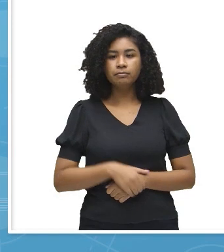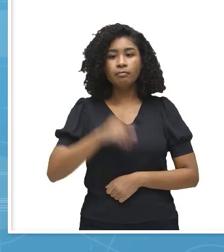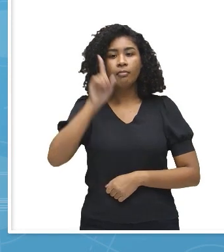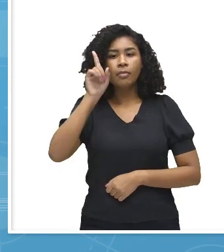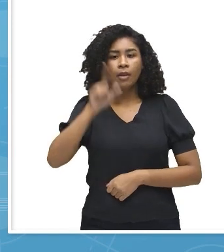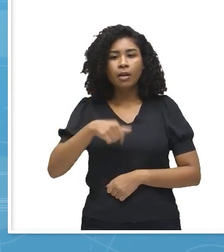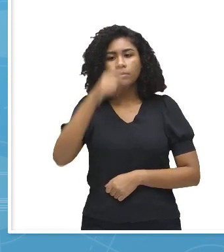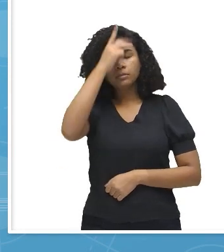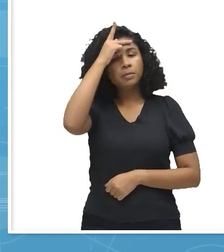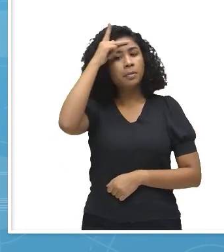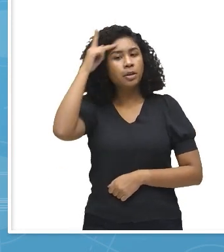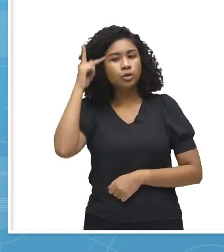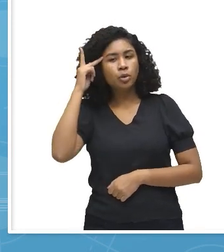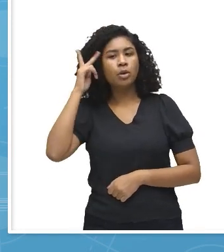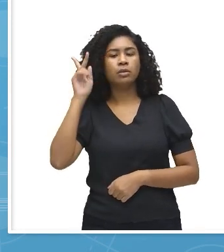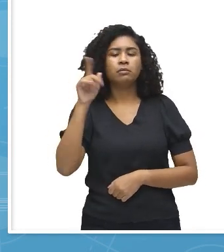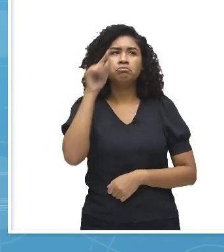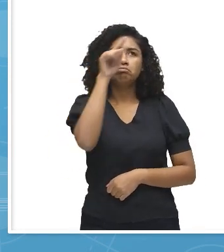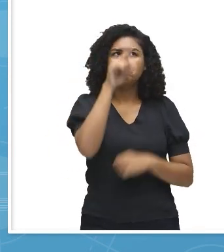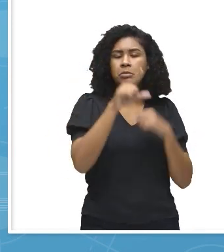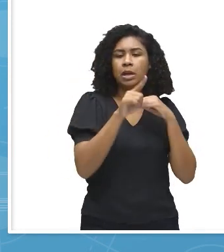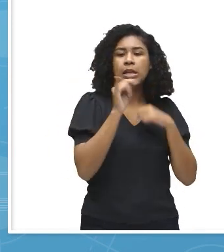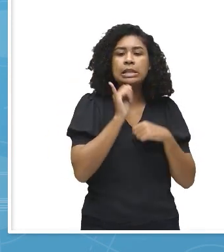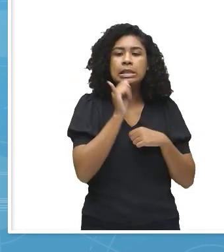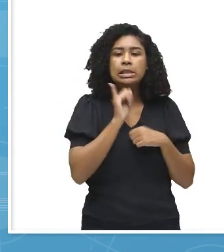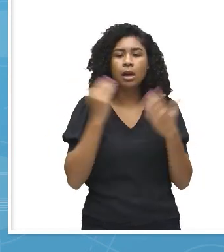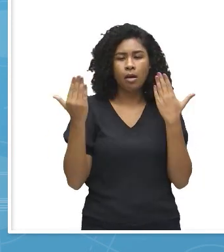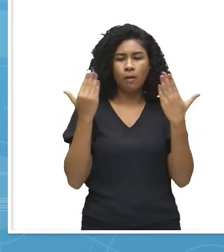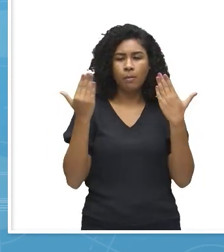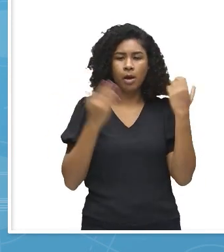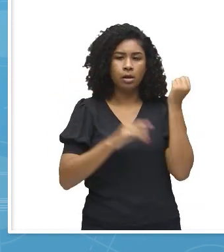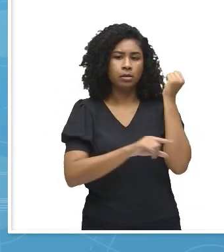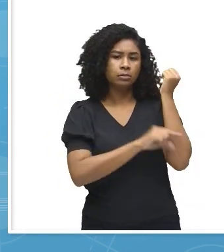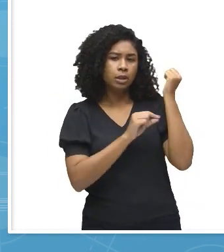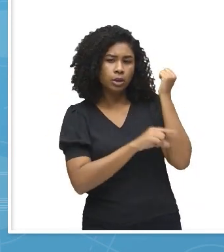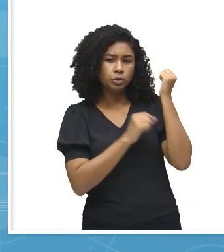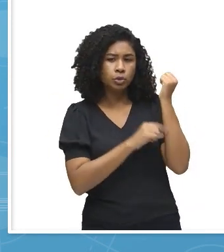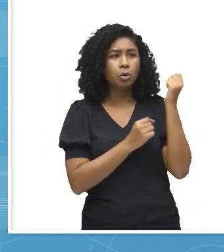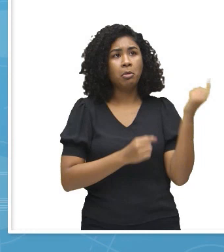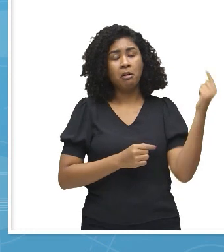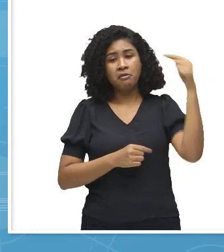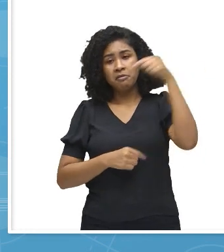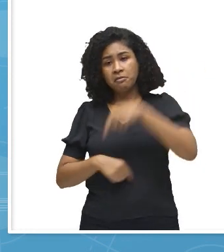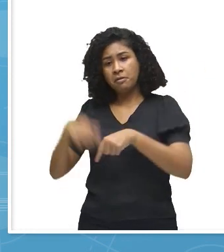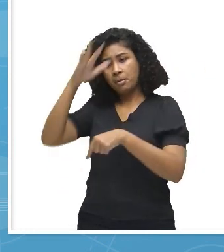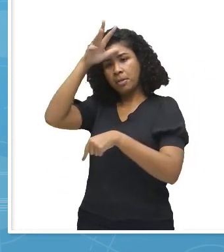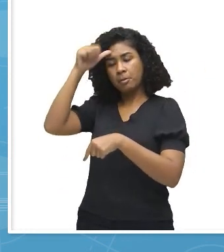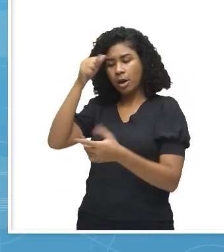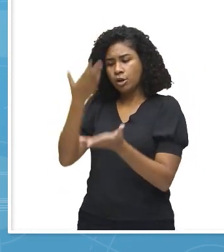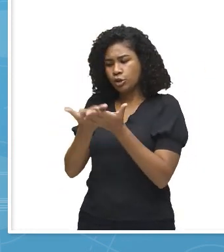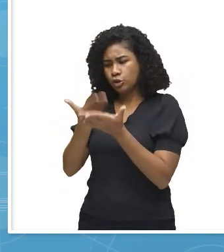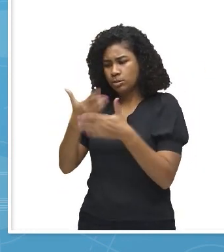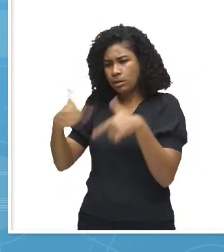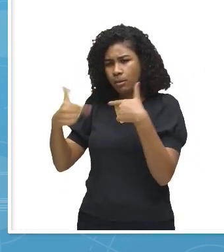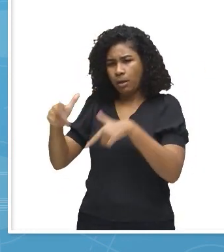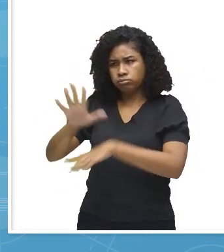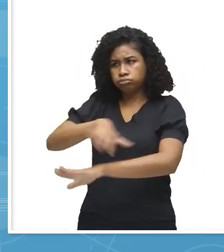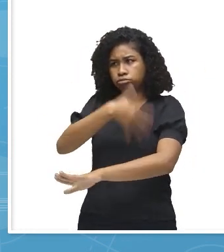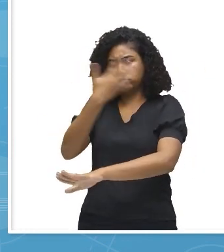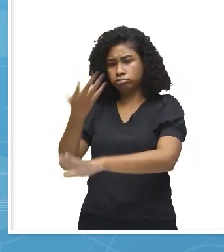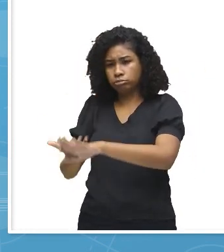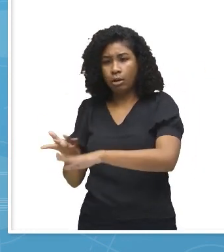migração pendular, gente, nada mais é que uma migração diária das pessoas que vão aí diariamente